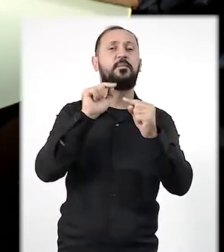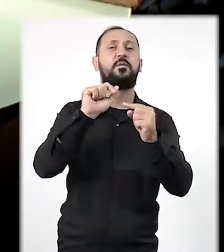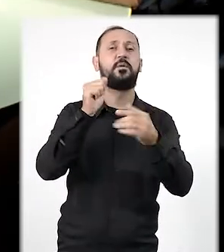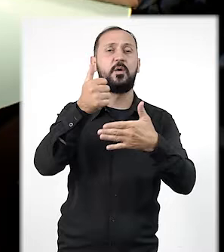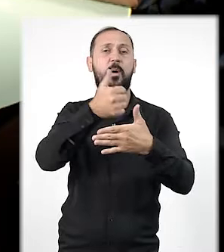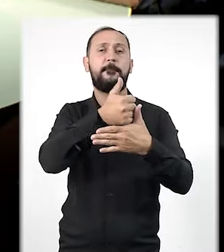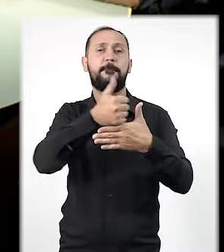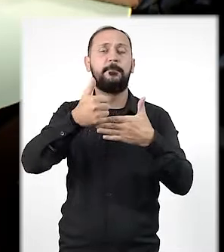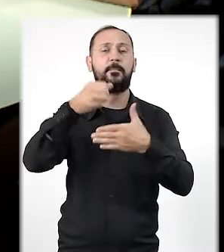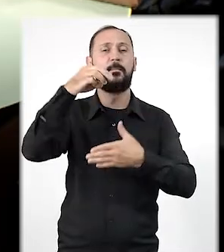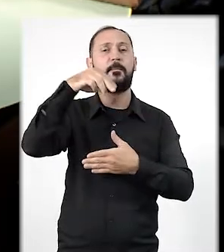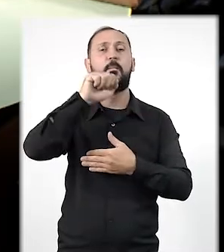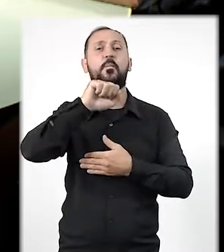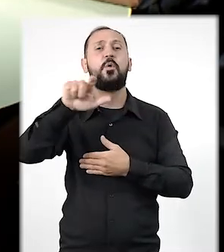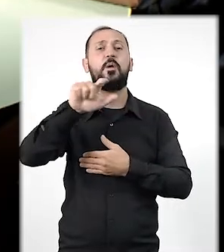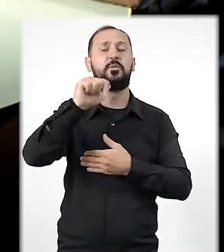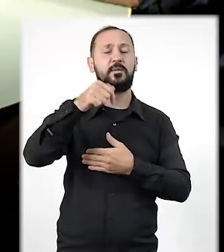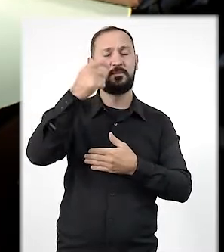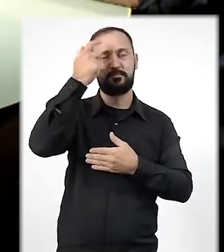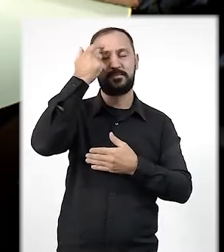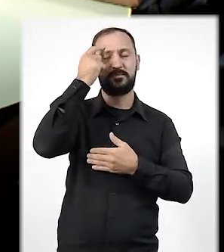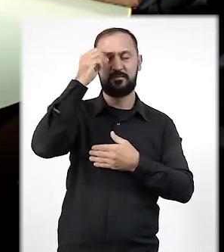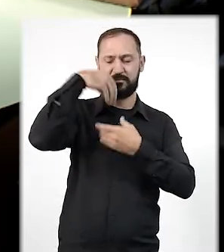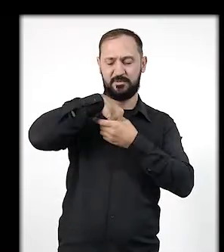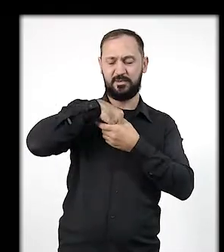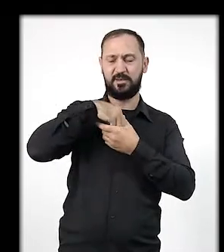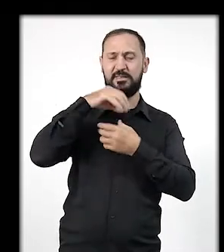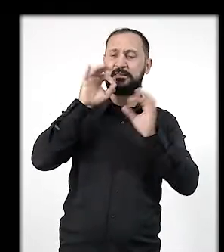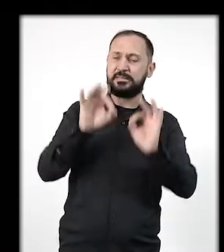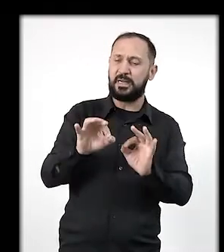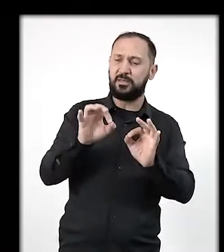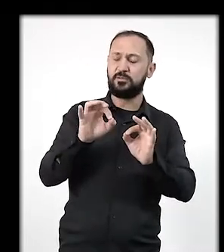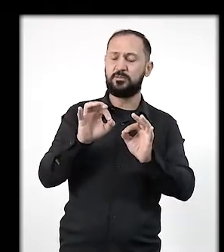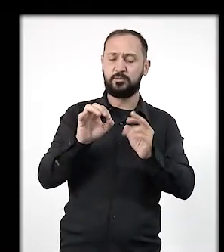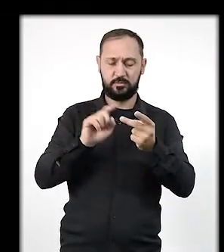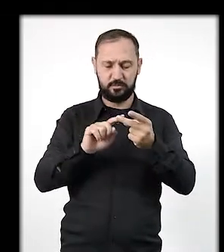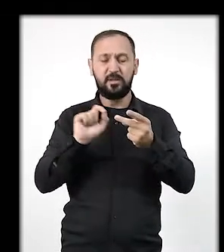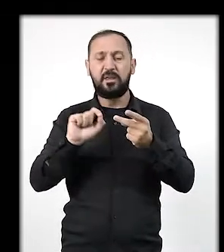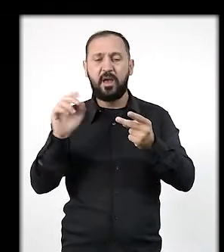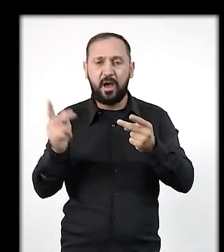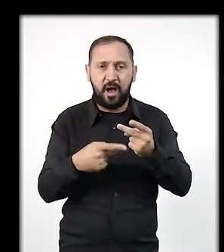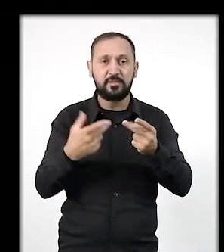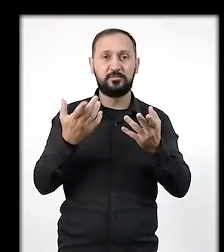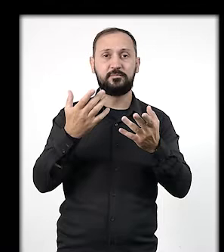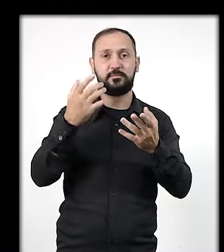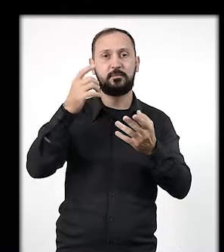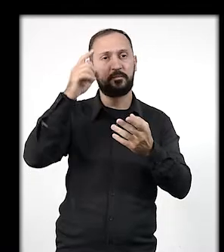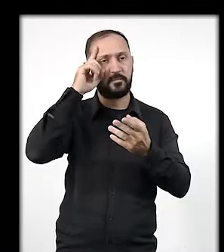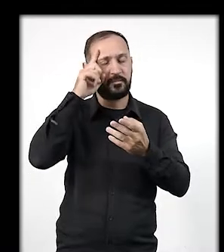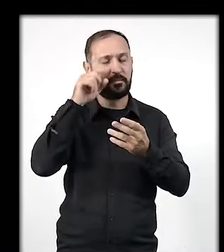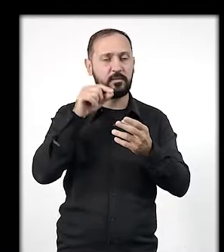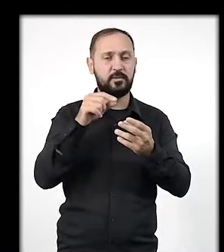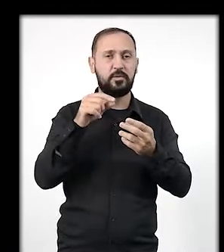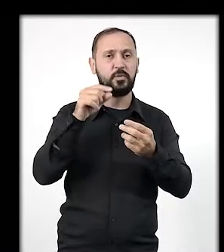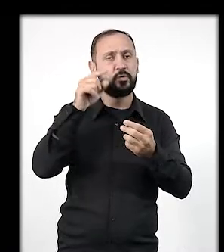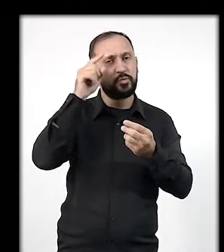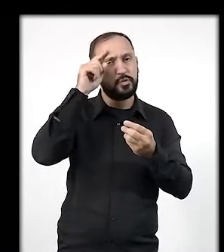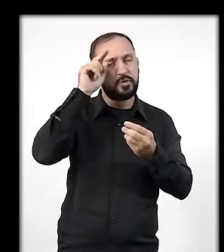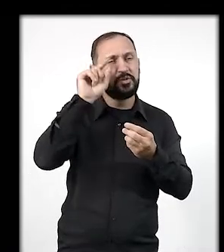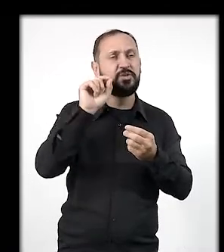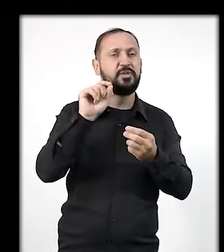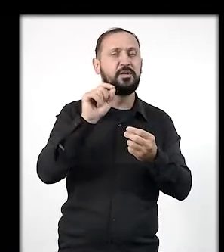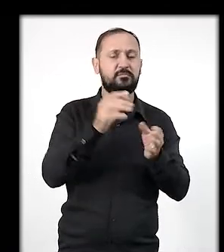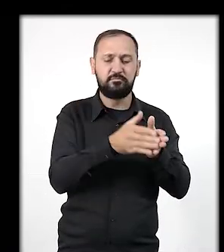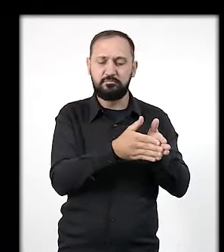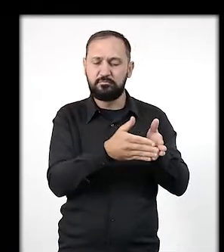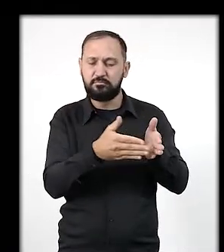da moral, daquilo que ele considera certo ou errado. Então, na verdade, isso faz parte do seu cotidiano, das pequenas escolhas que ele faz